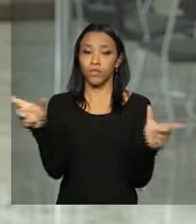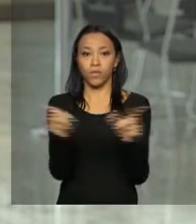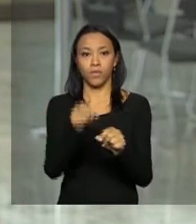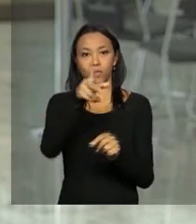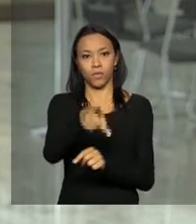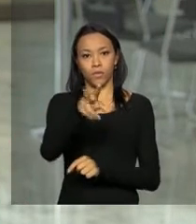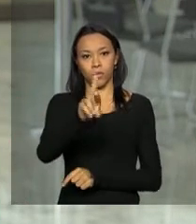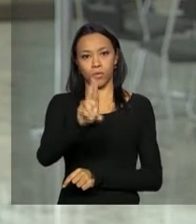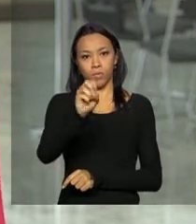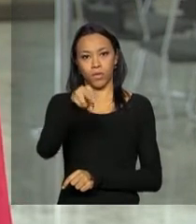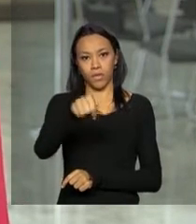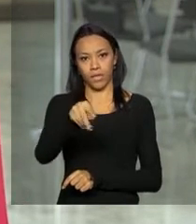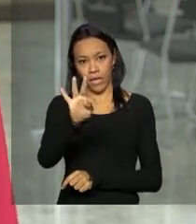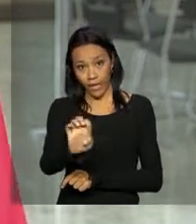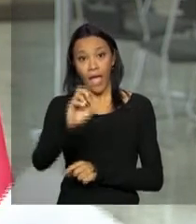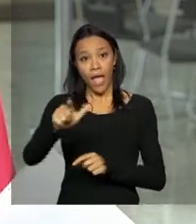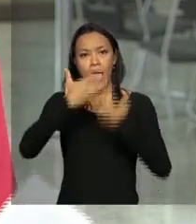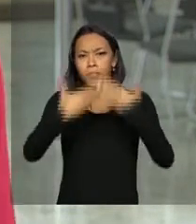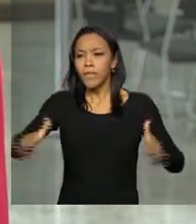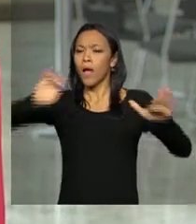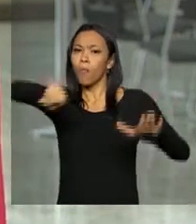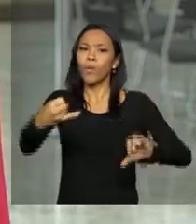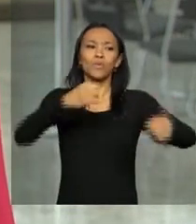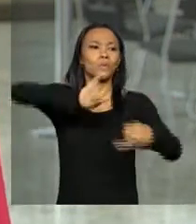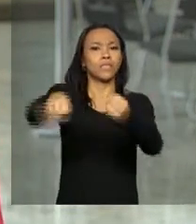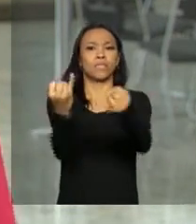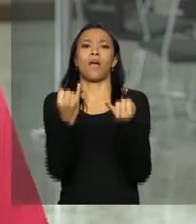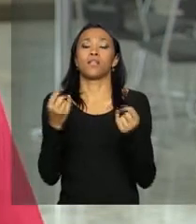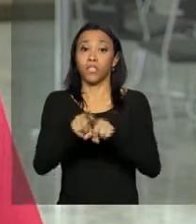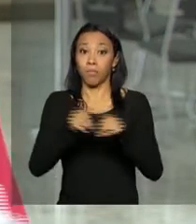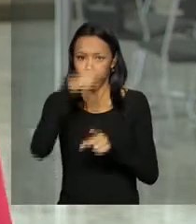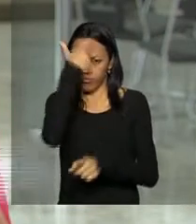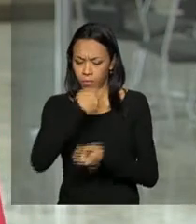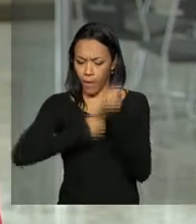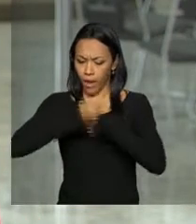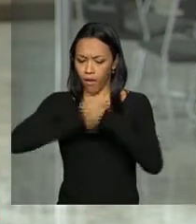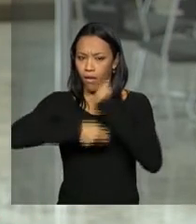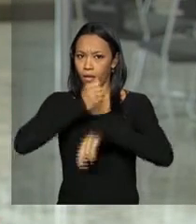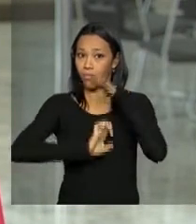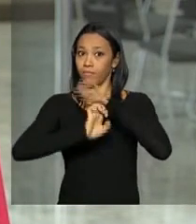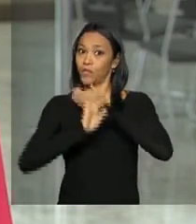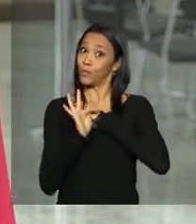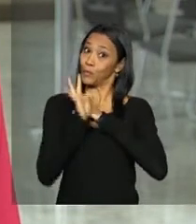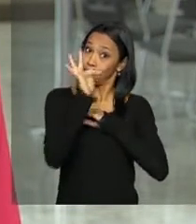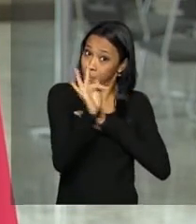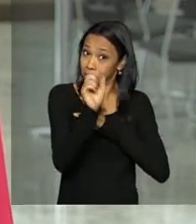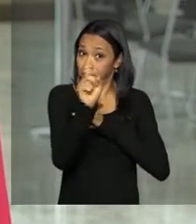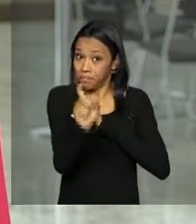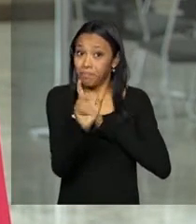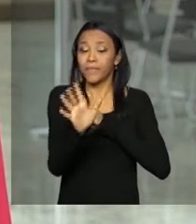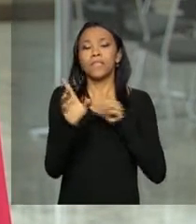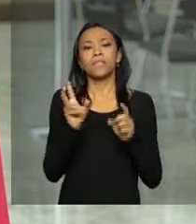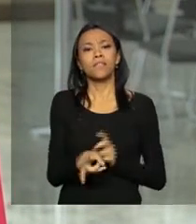as oportunidades para os brasileiros, aumentar, inclusive, o empreendedorismo. E uma frase da presidenta Dilma é que cada vez